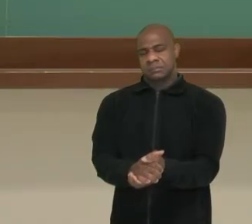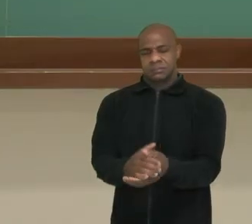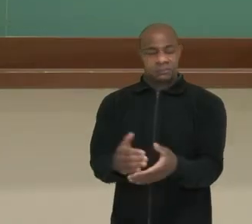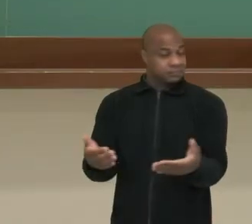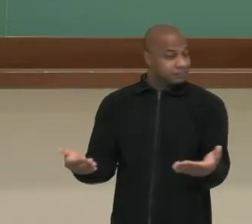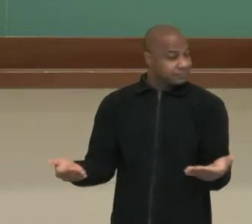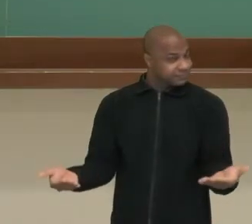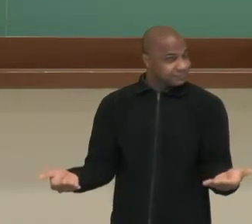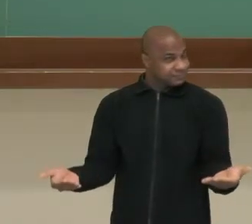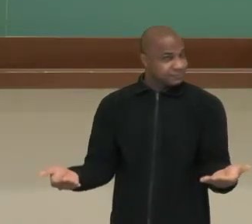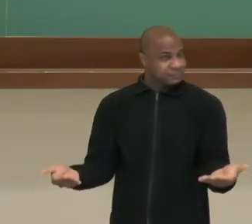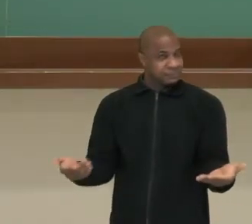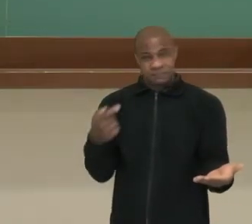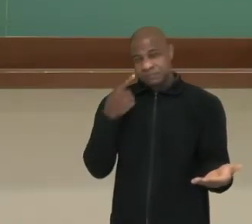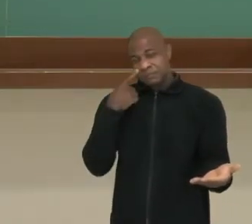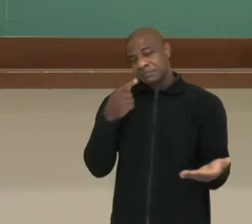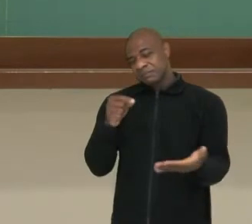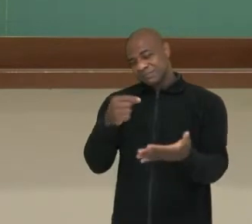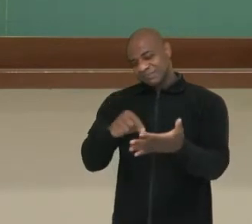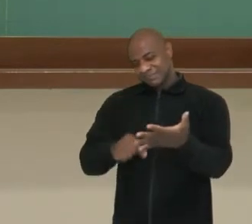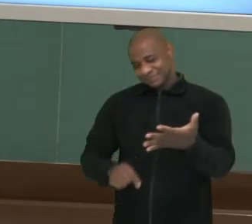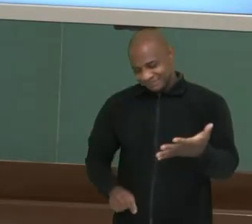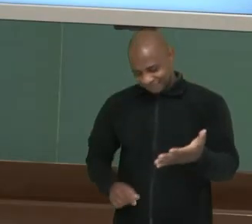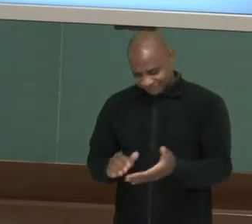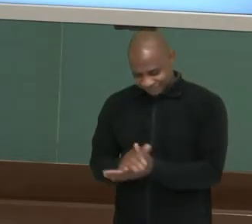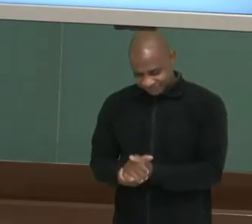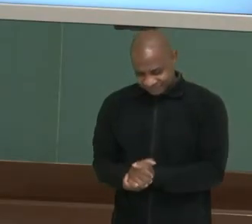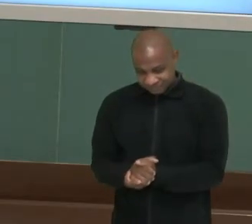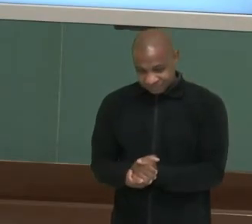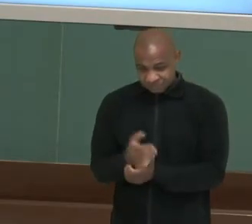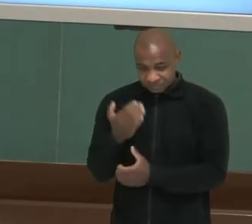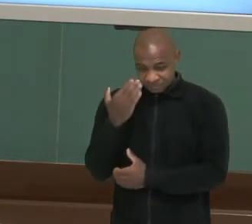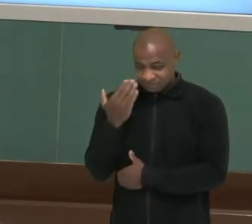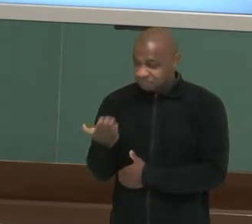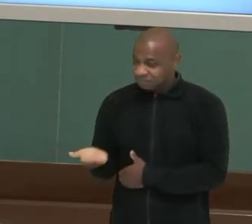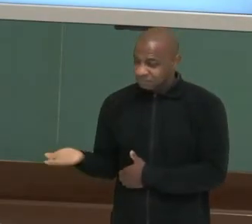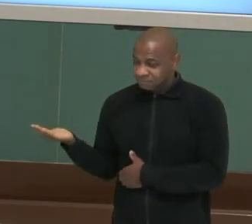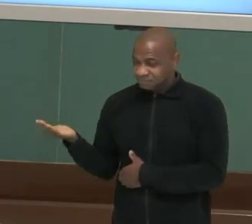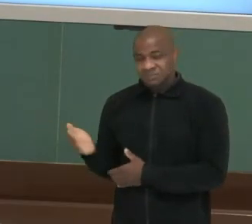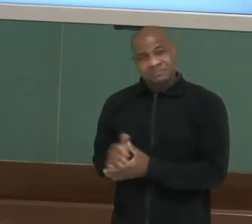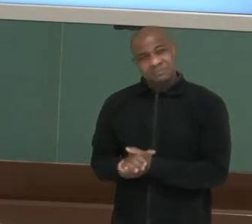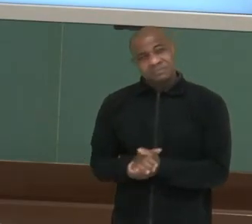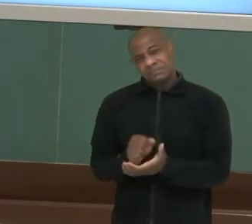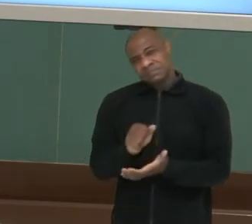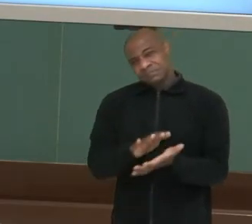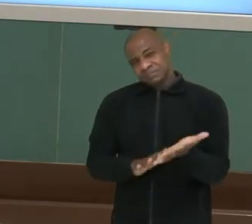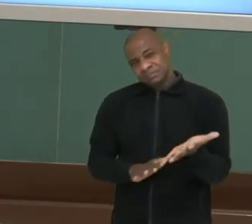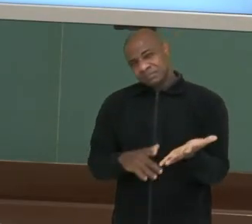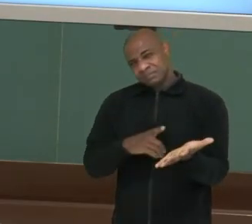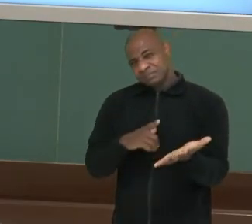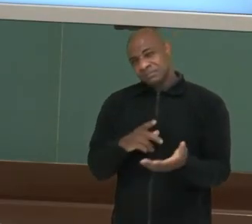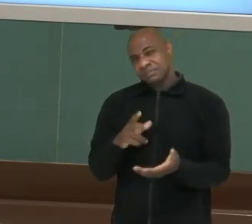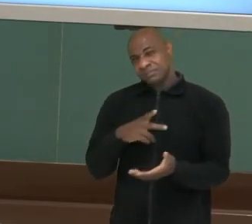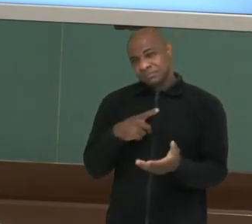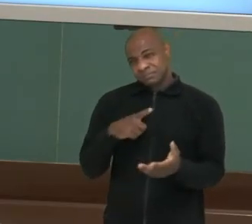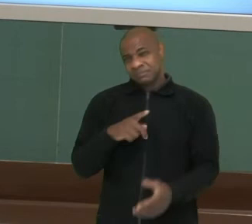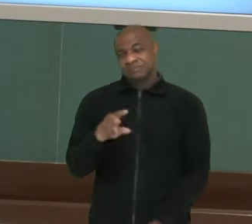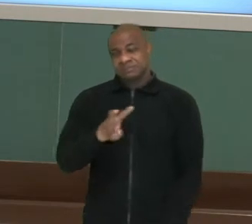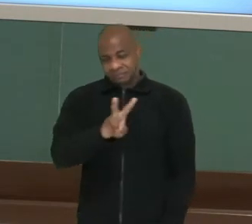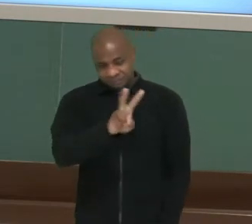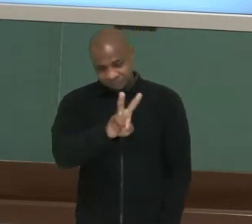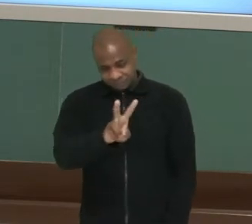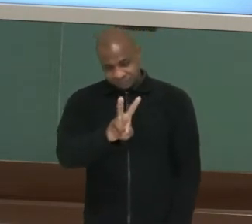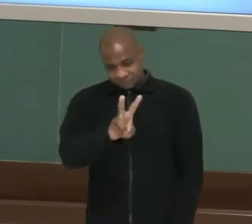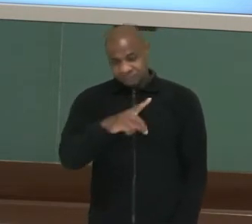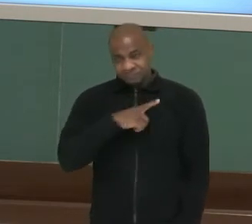Então, pessoal, vamos fazer a correção do exercício? Olha só, o exercício, ele te deu a velocidade, ele te deu